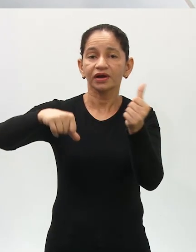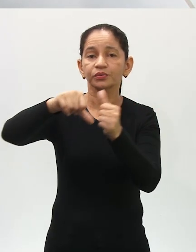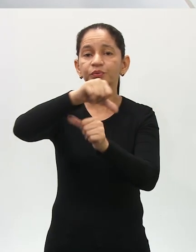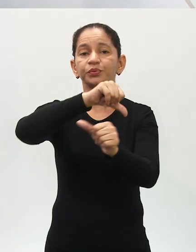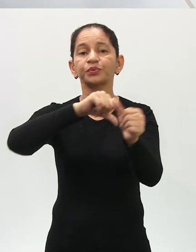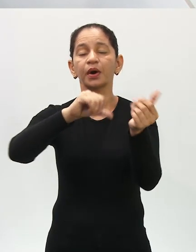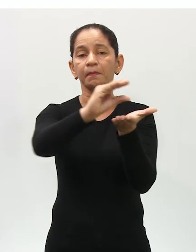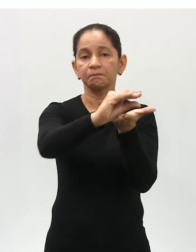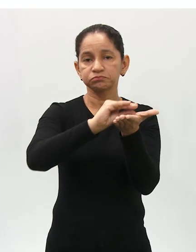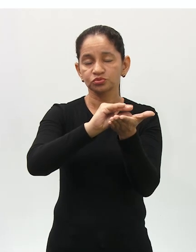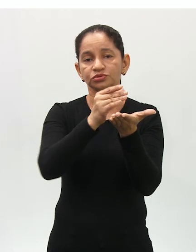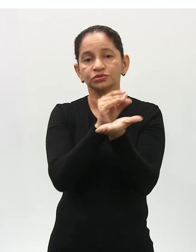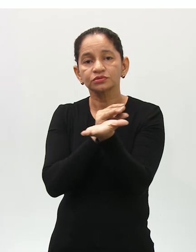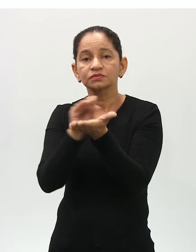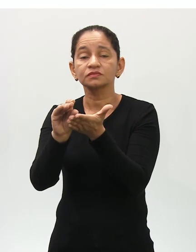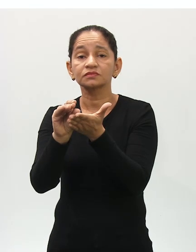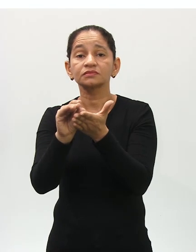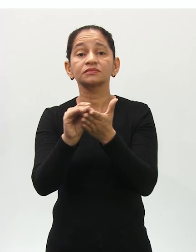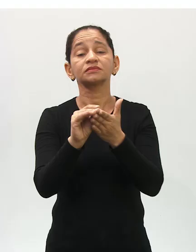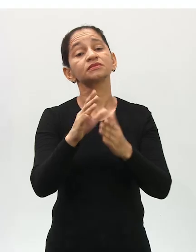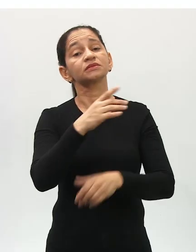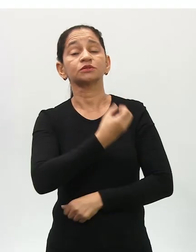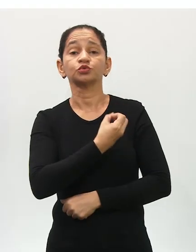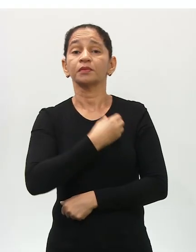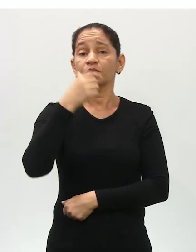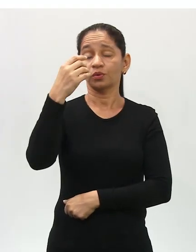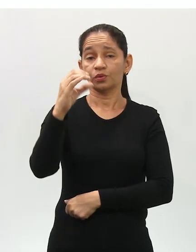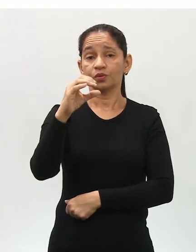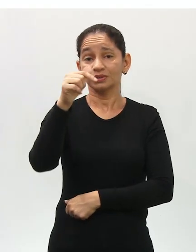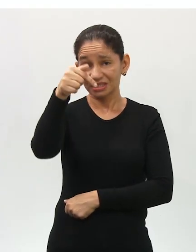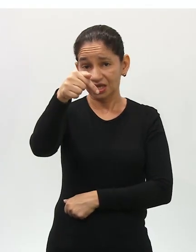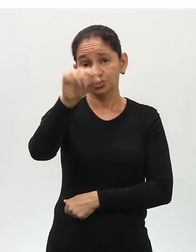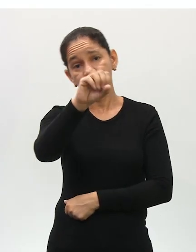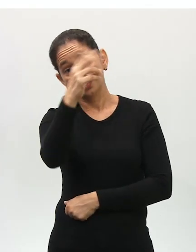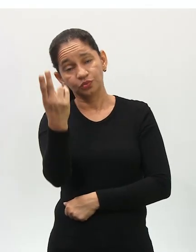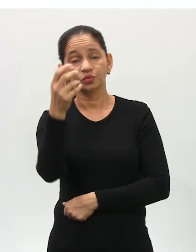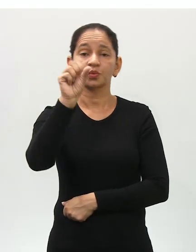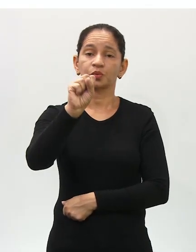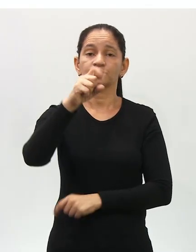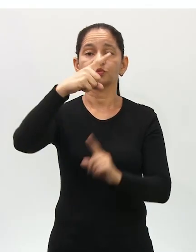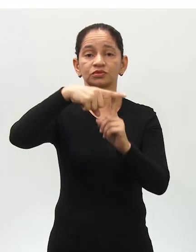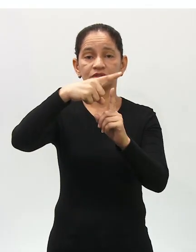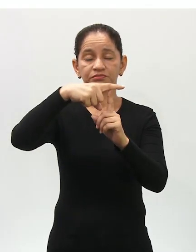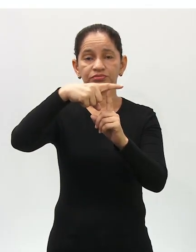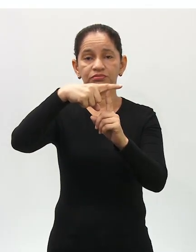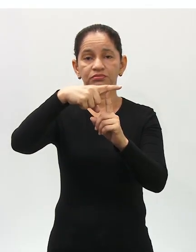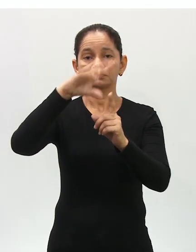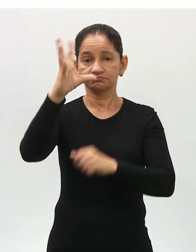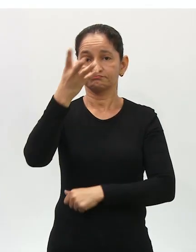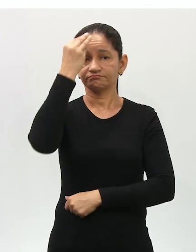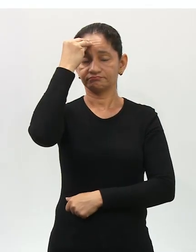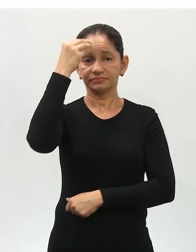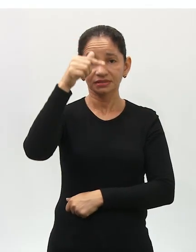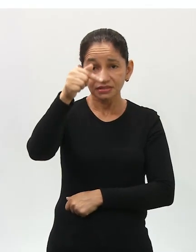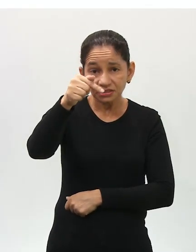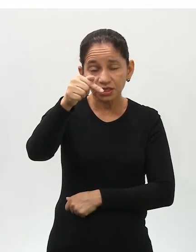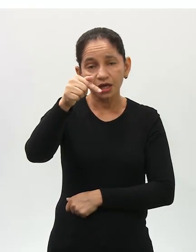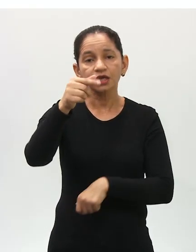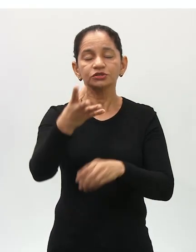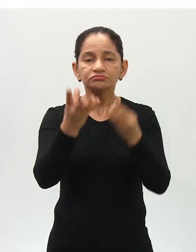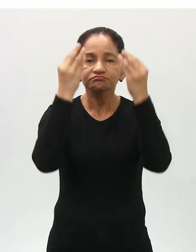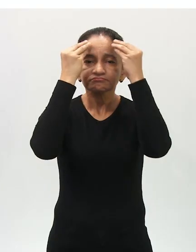outros, tá? E aí a classificação que vai usar é o 7 e o 8. Então, nós temos que começar a